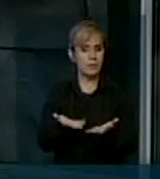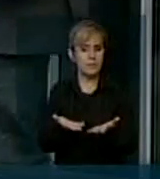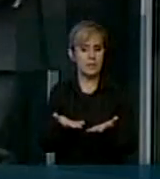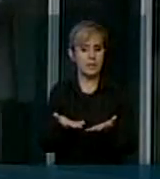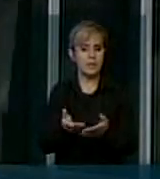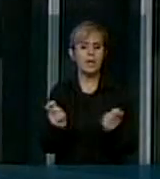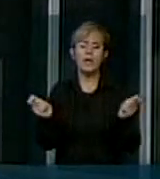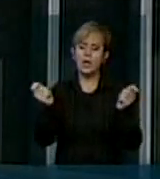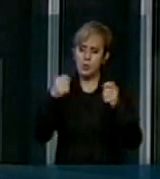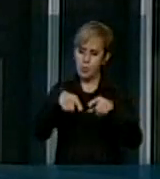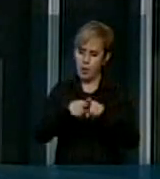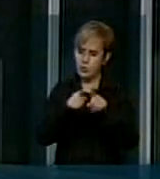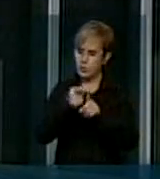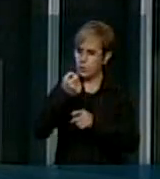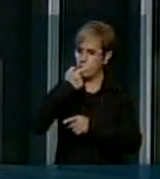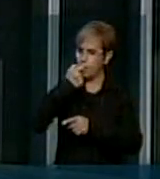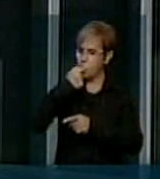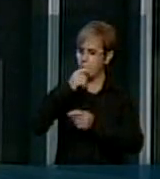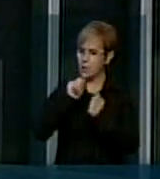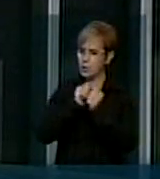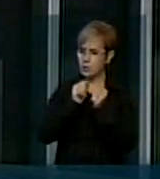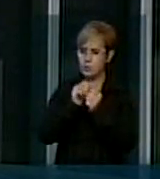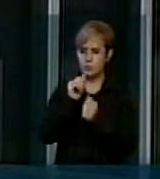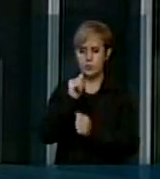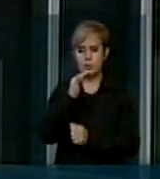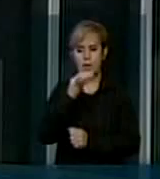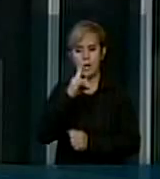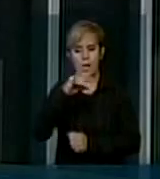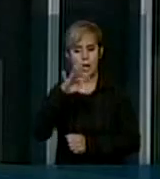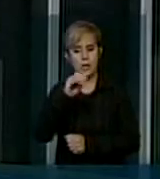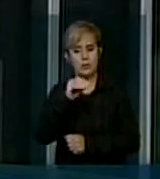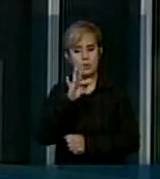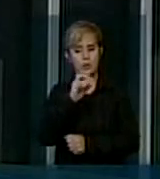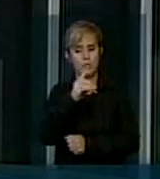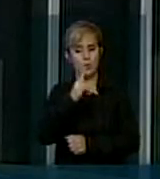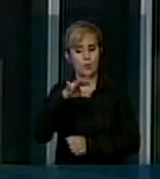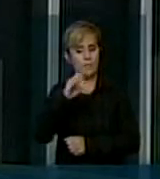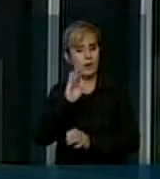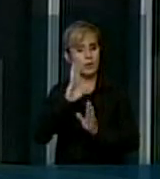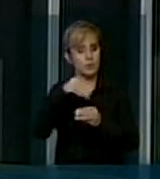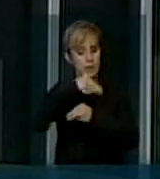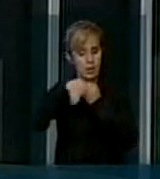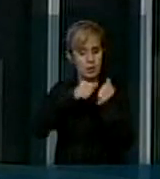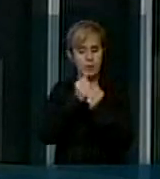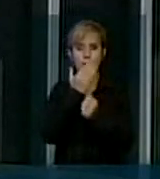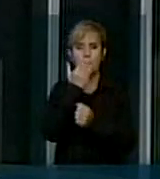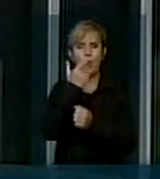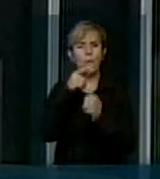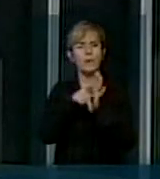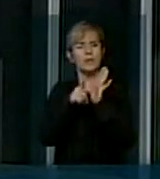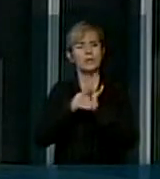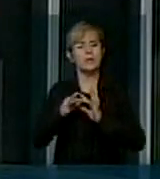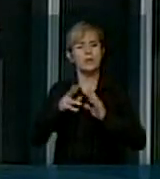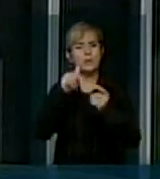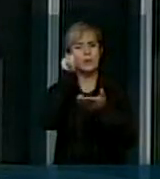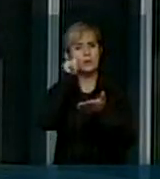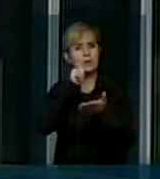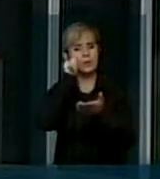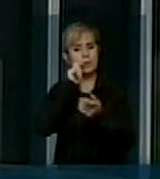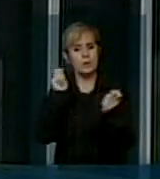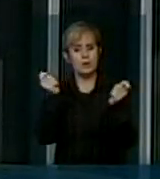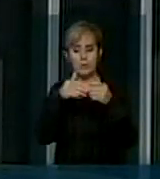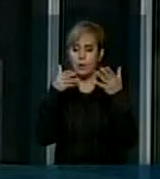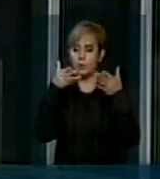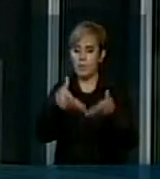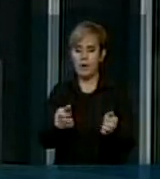que possam ser ministradas com ácido fólico já nos alimentos, na comida que participam,